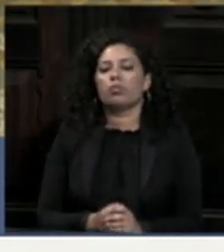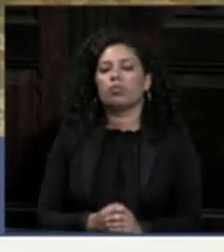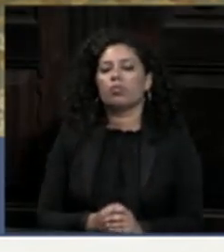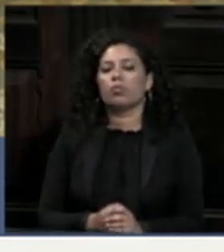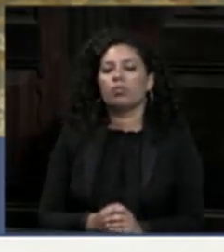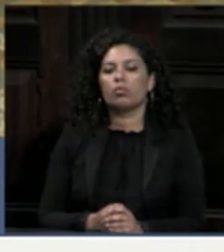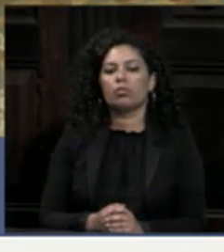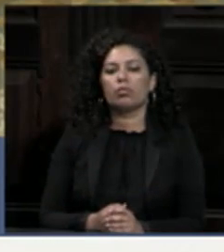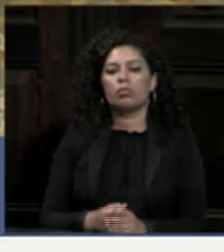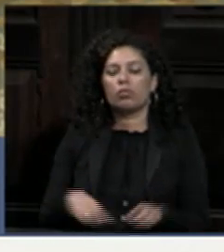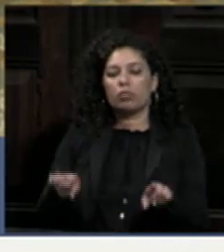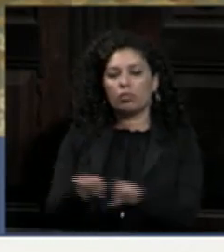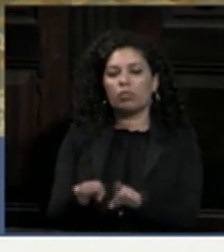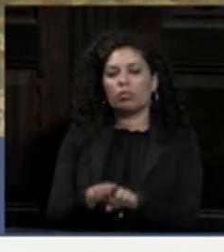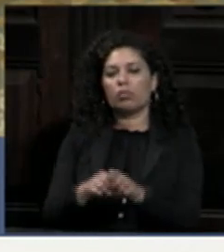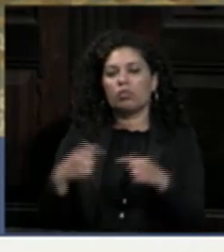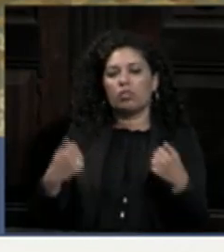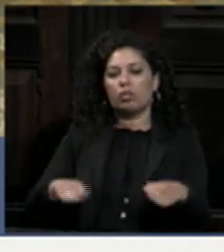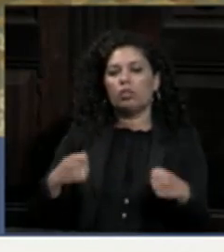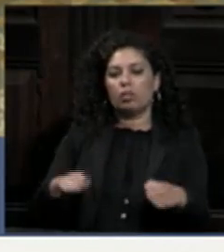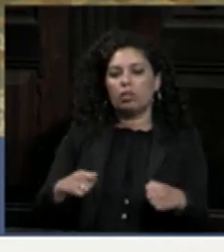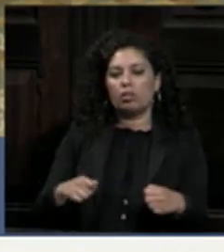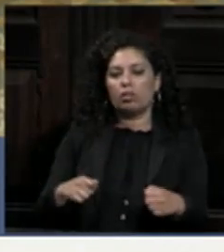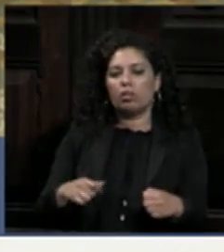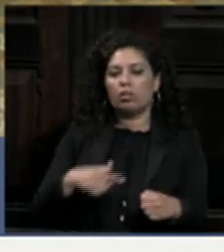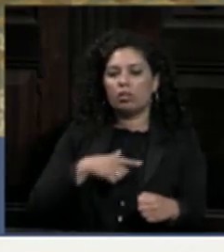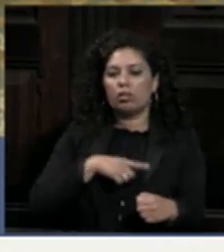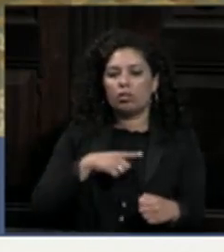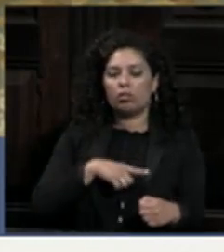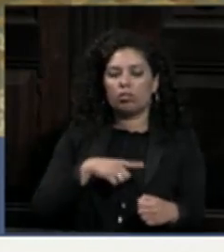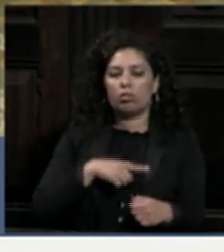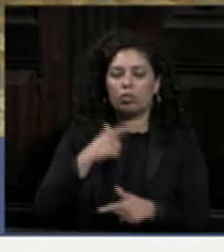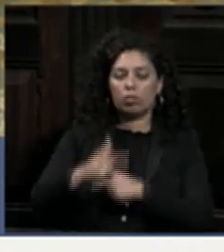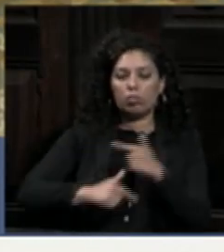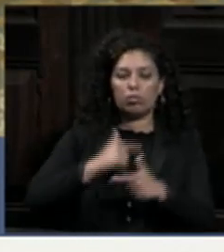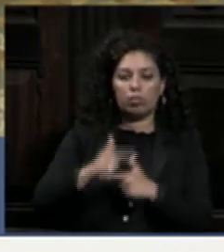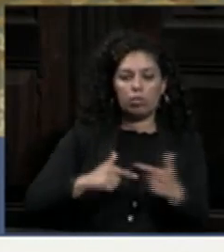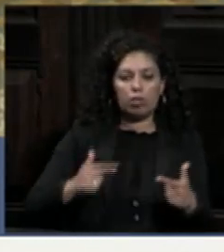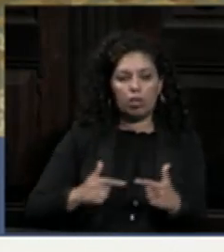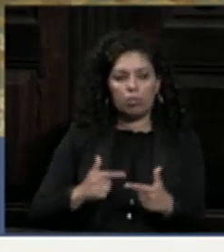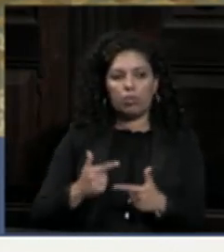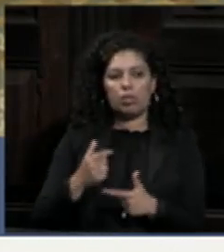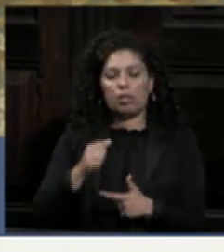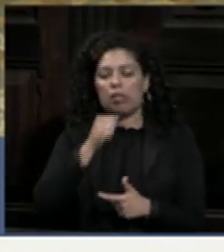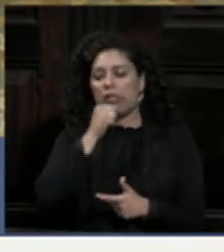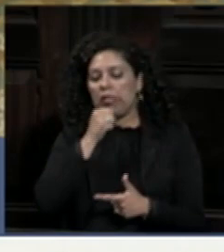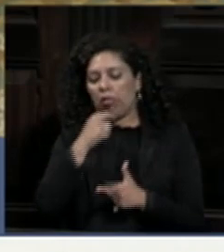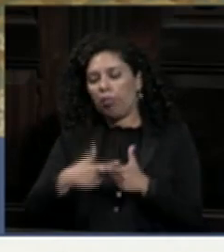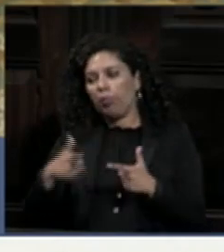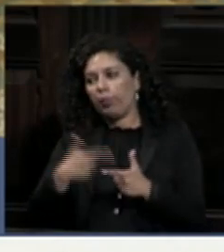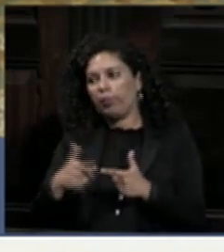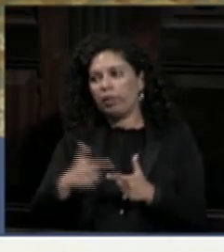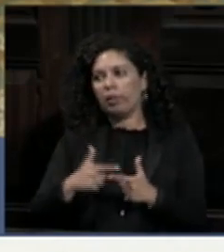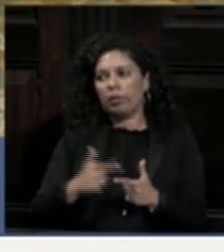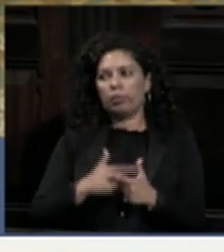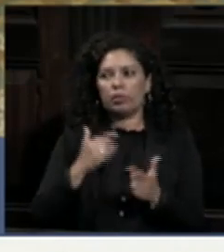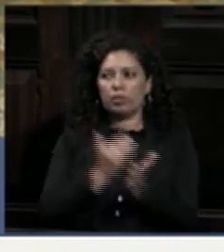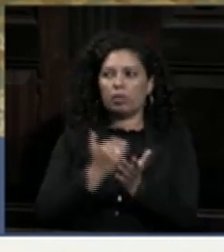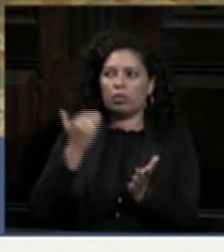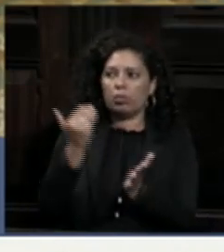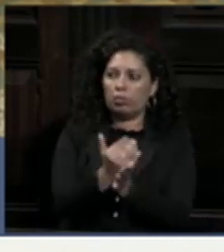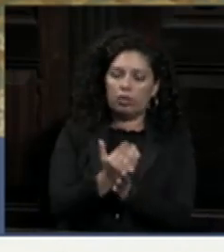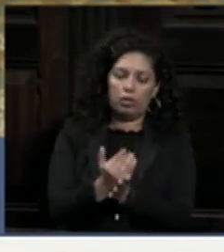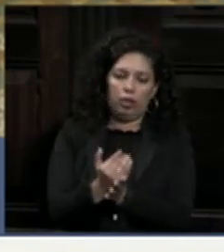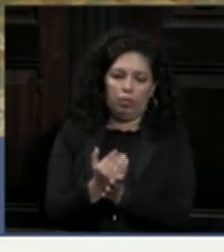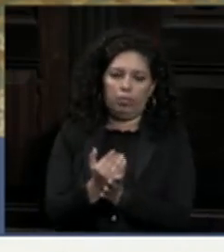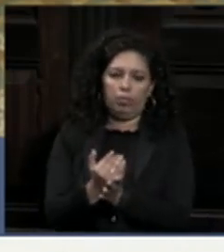derivam de décadas de trabalho sem grandes contratempos como já aconteceu